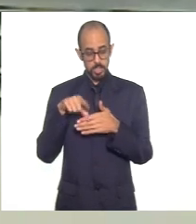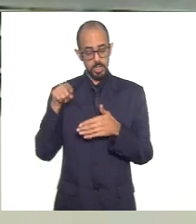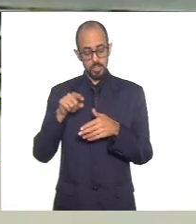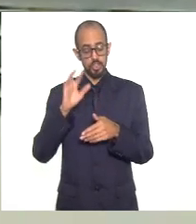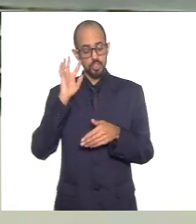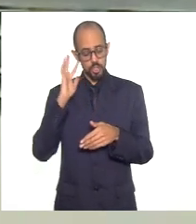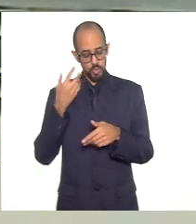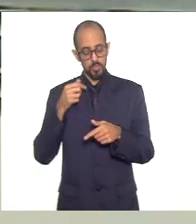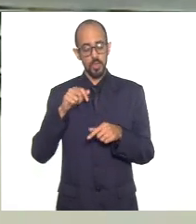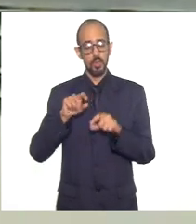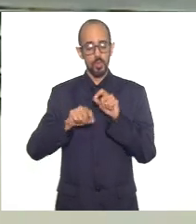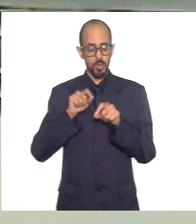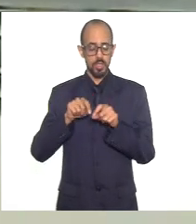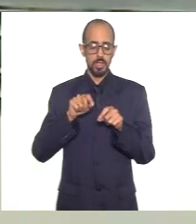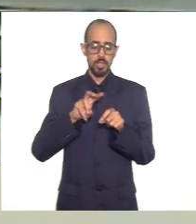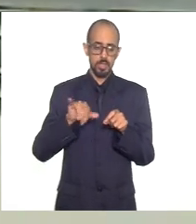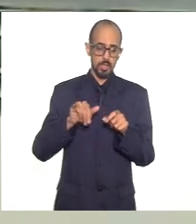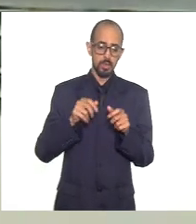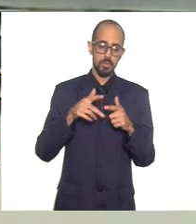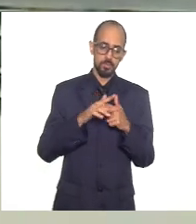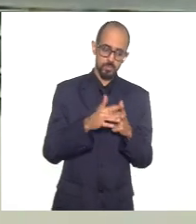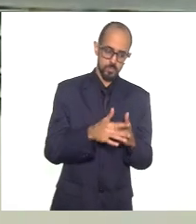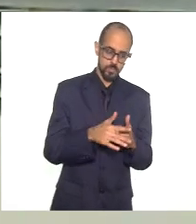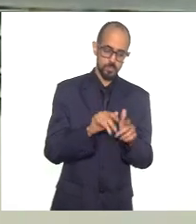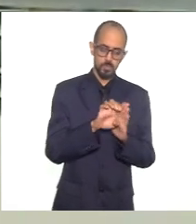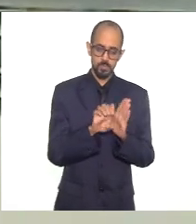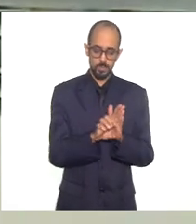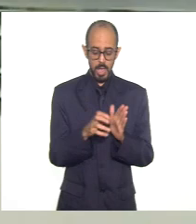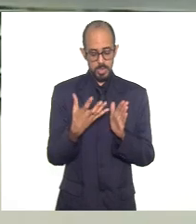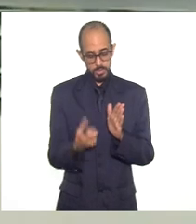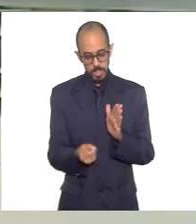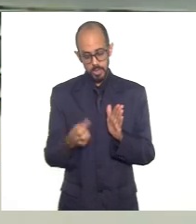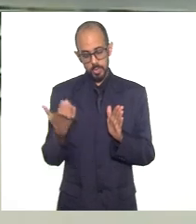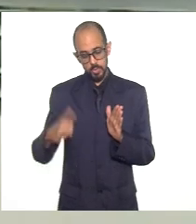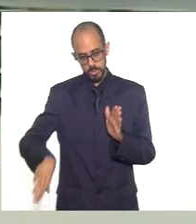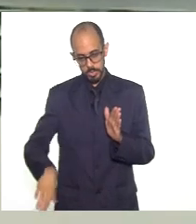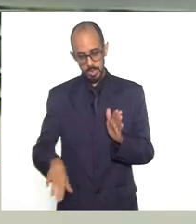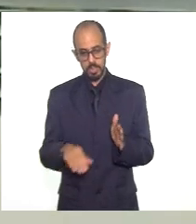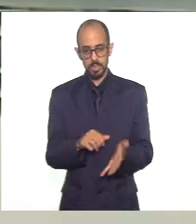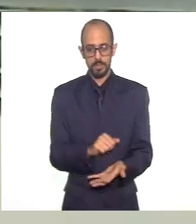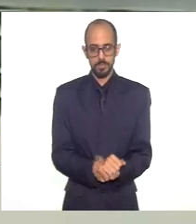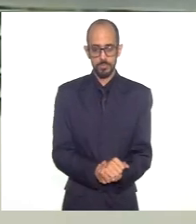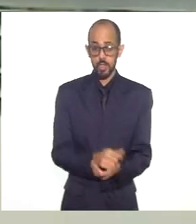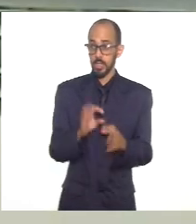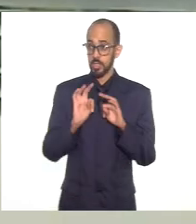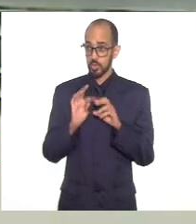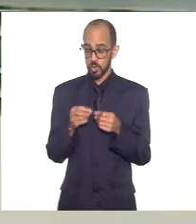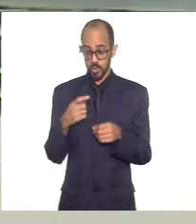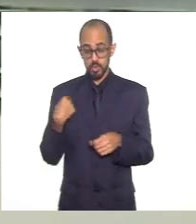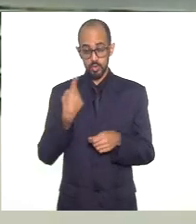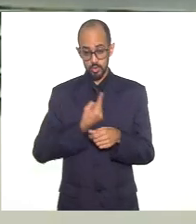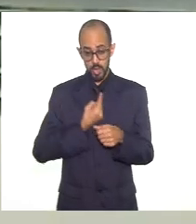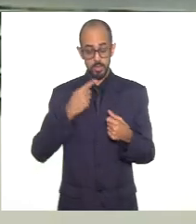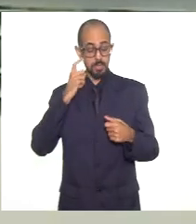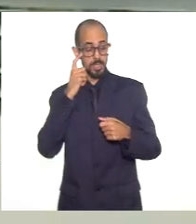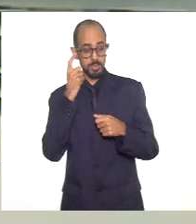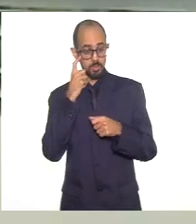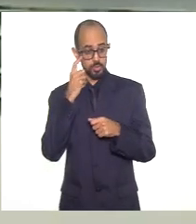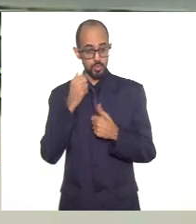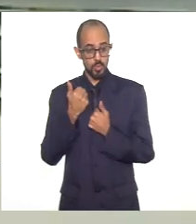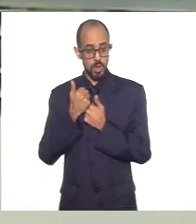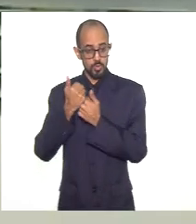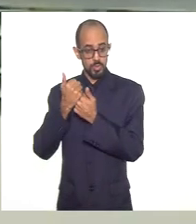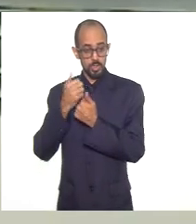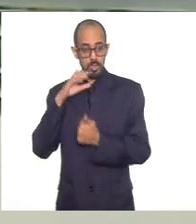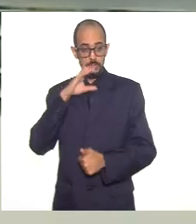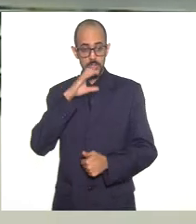acatado. E todos nós contávamos que o auxílio emergencial começaria